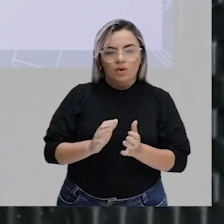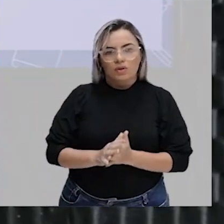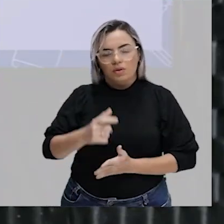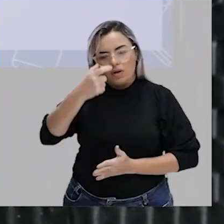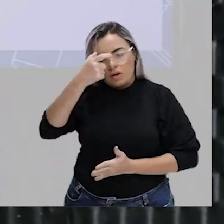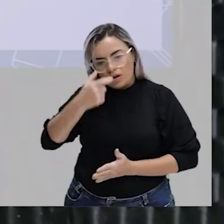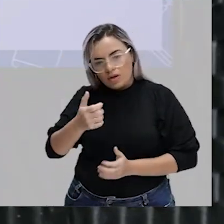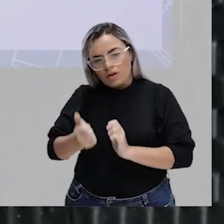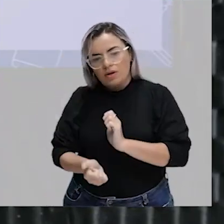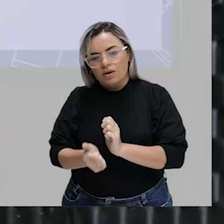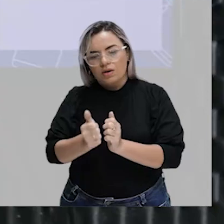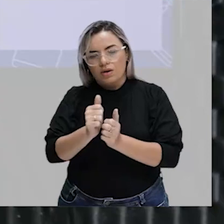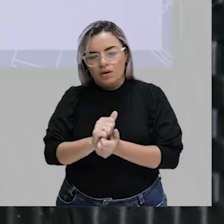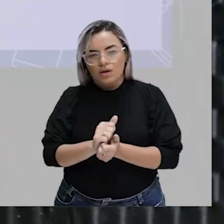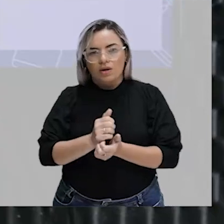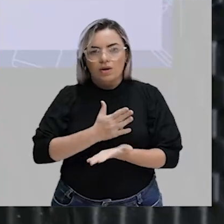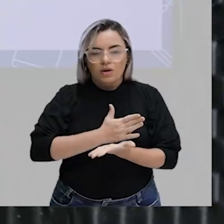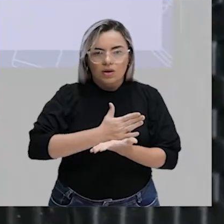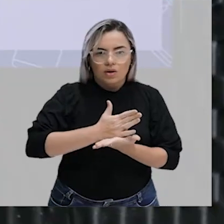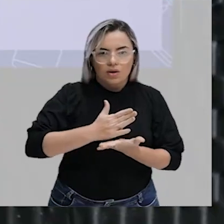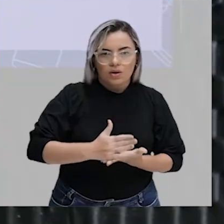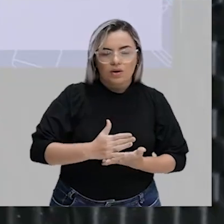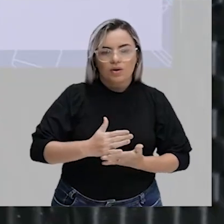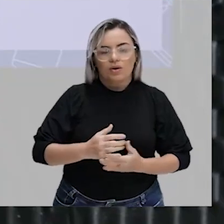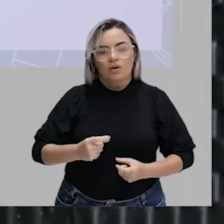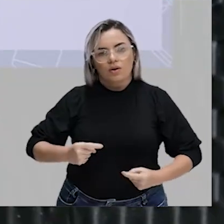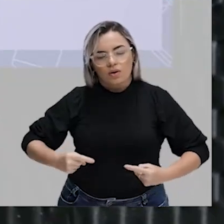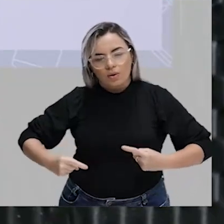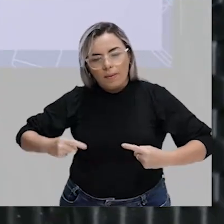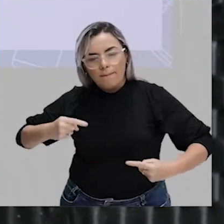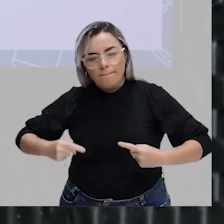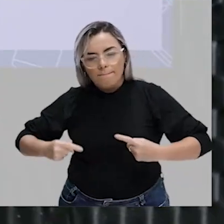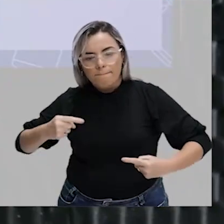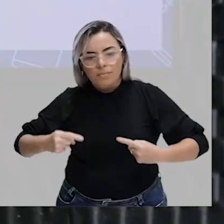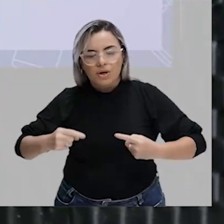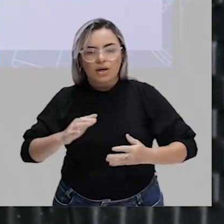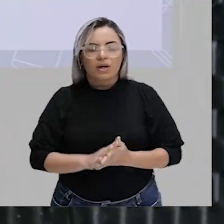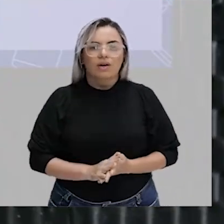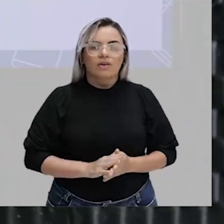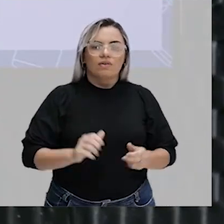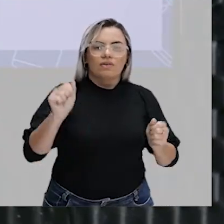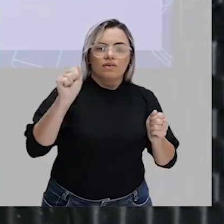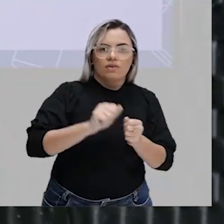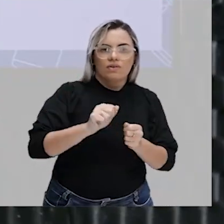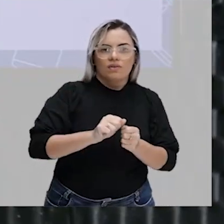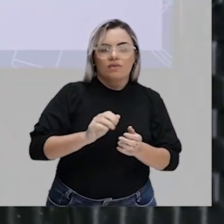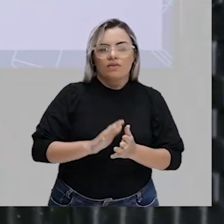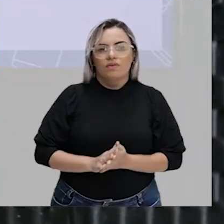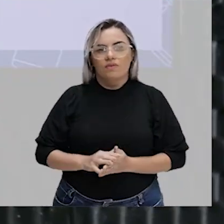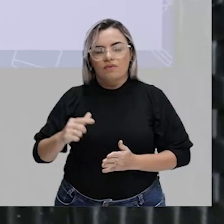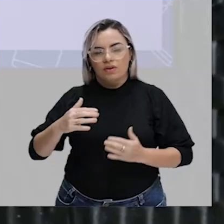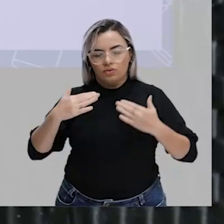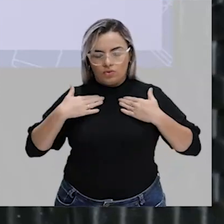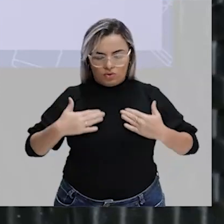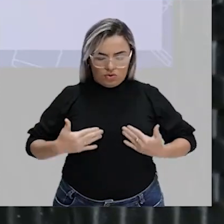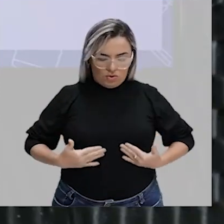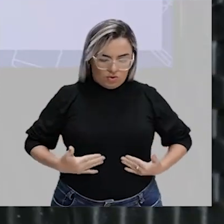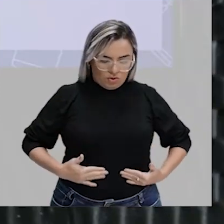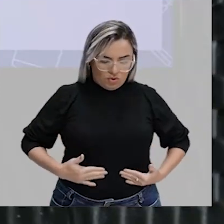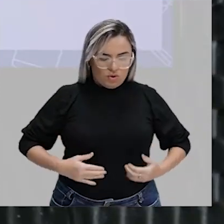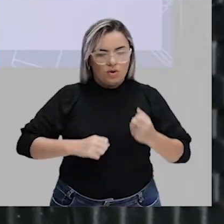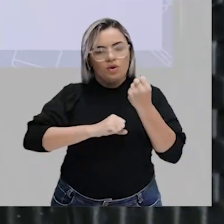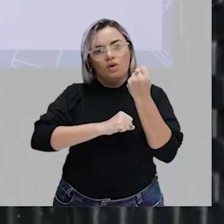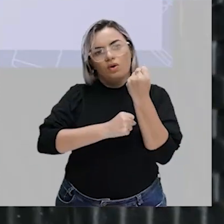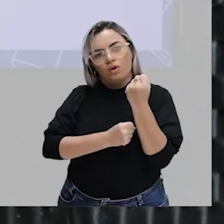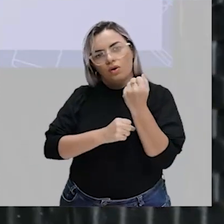disputar, realizar esses gestos, alguns gestos motores com determinadas técnicas, e existe uma mesa julgadora que